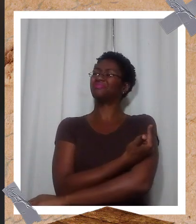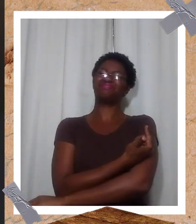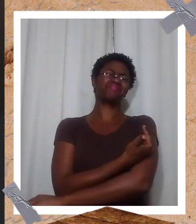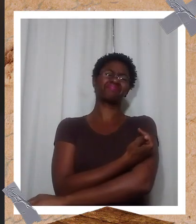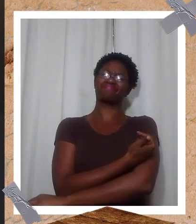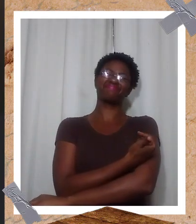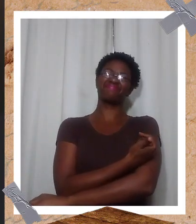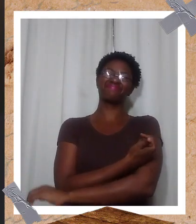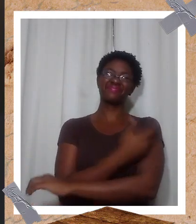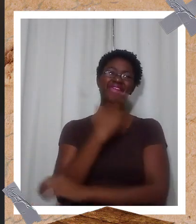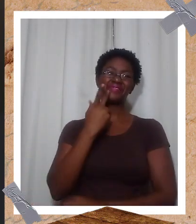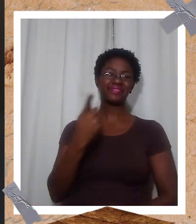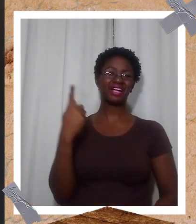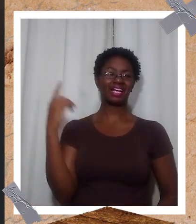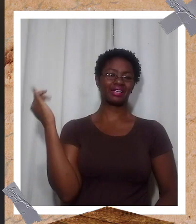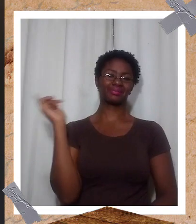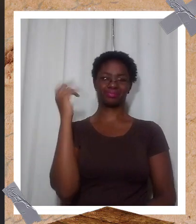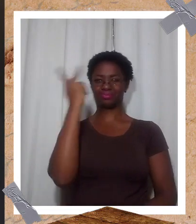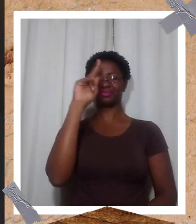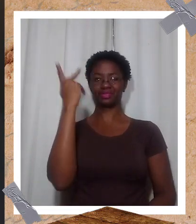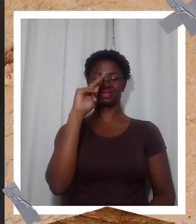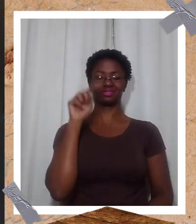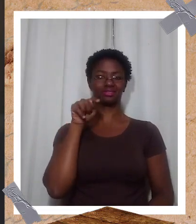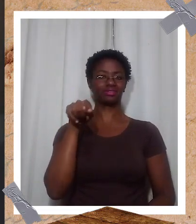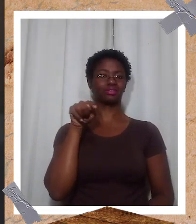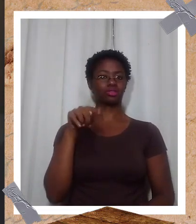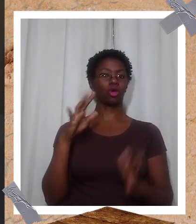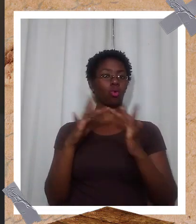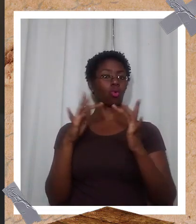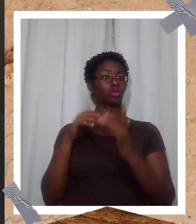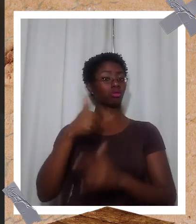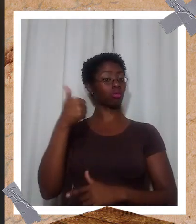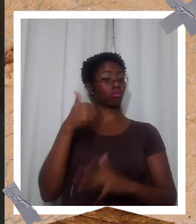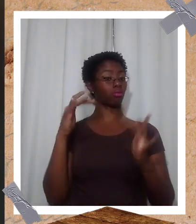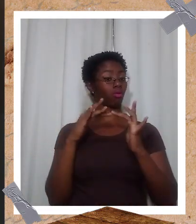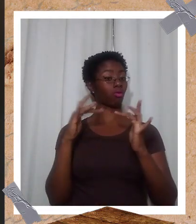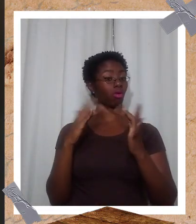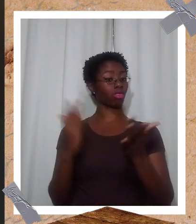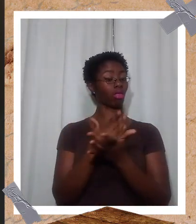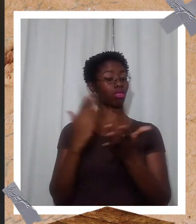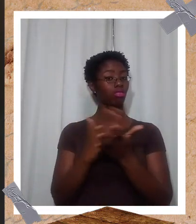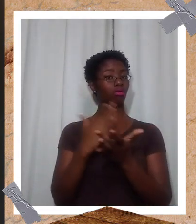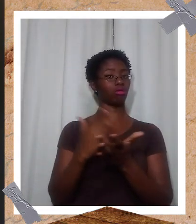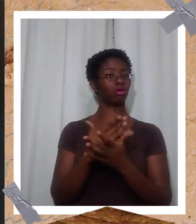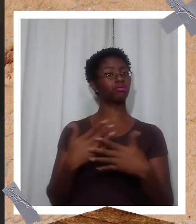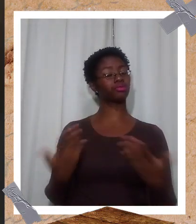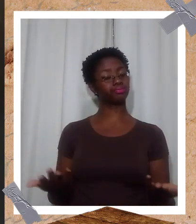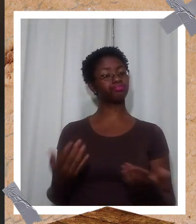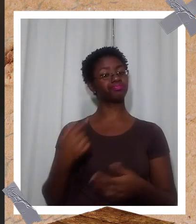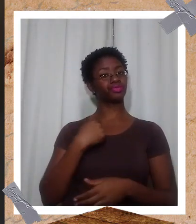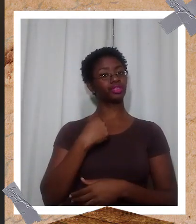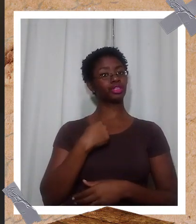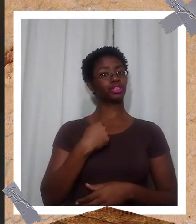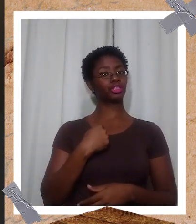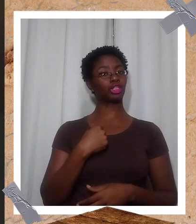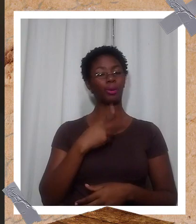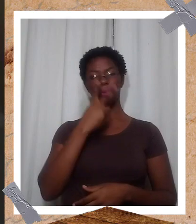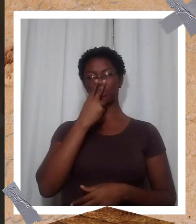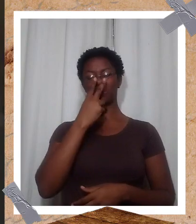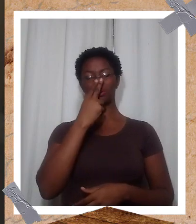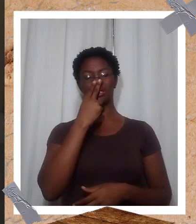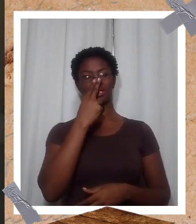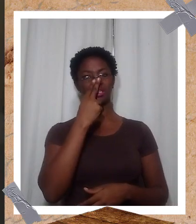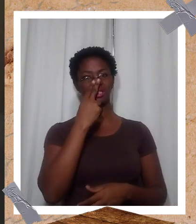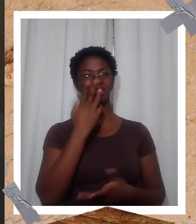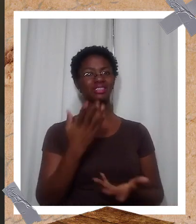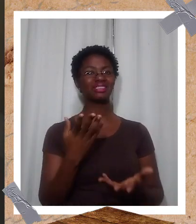quando eu conto essa história desse primeiro contato com o livro, né? E parece que eu entro